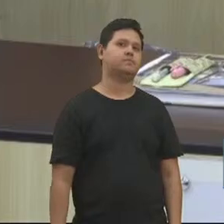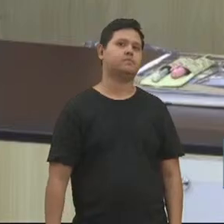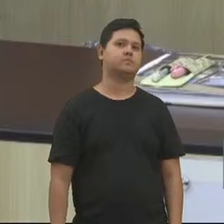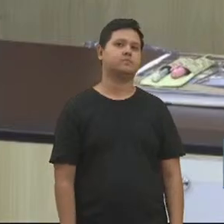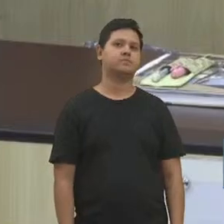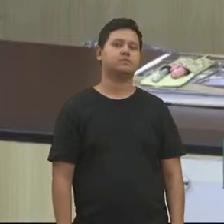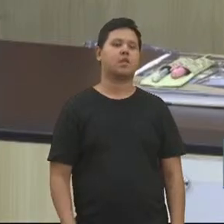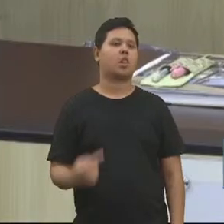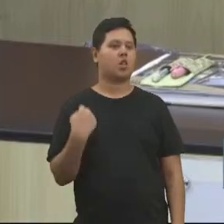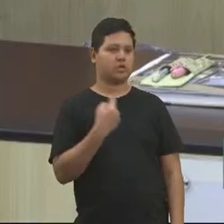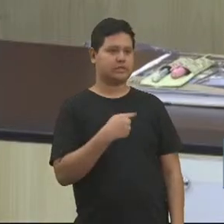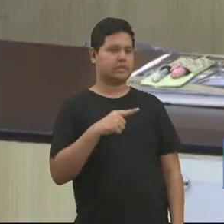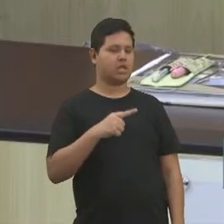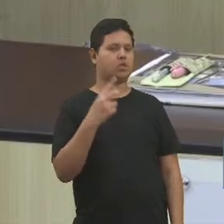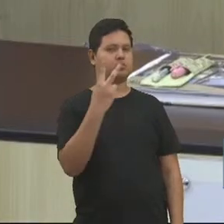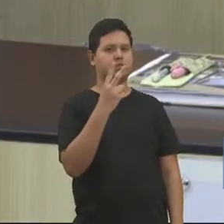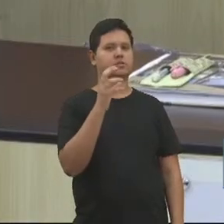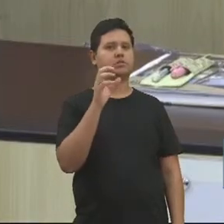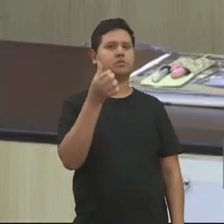Nós tínhamos